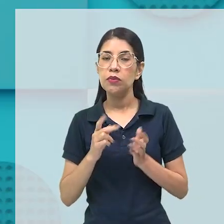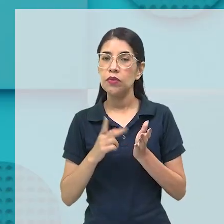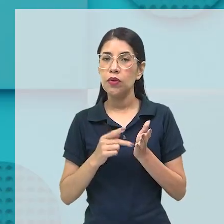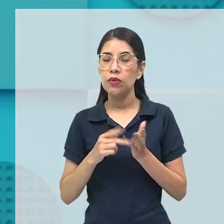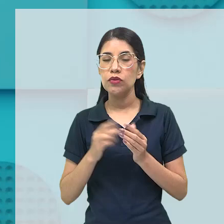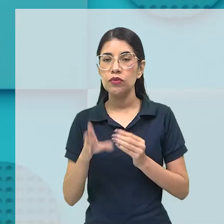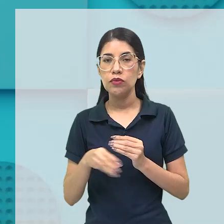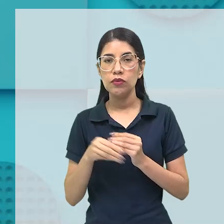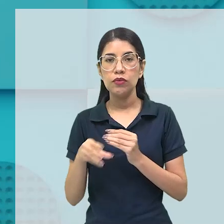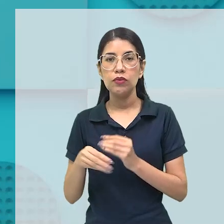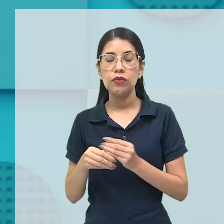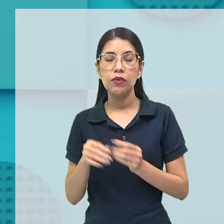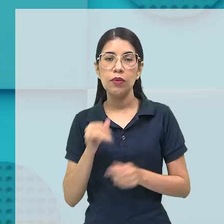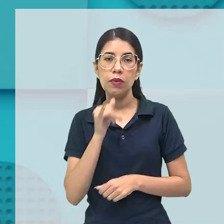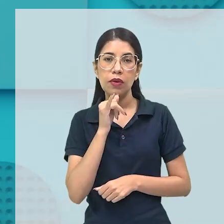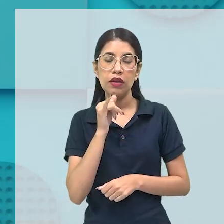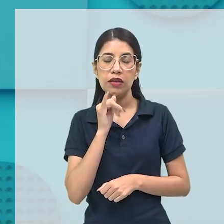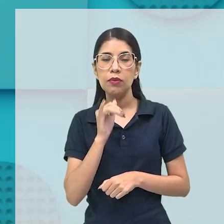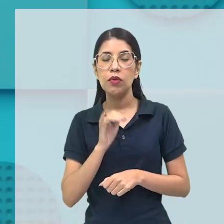por exemplo, ele faz